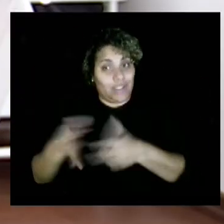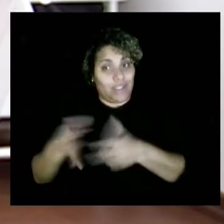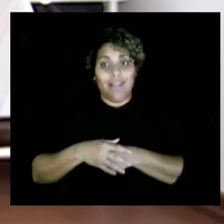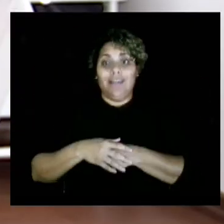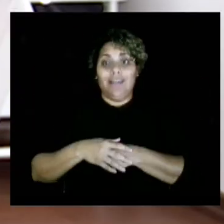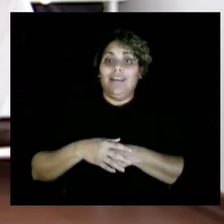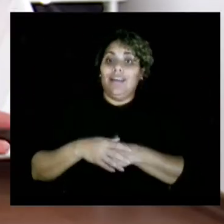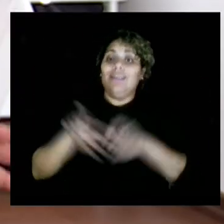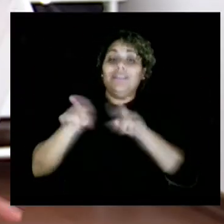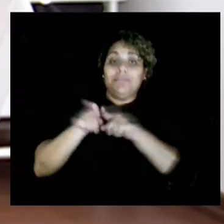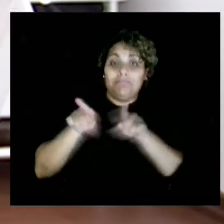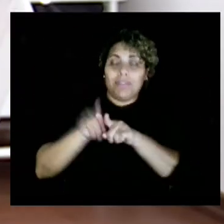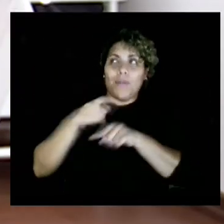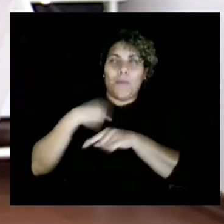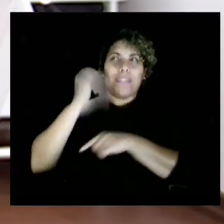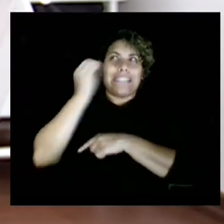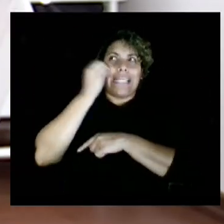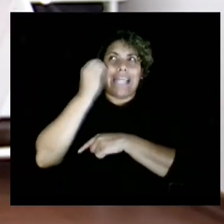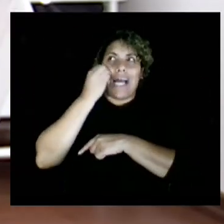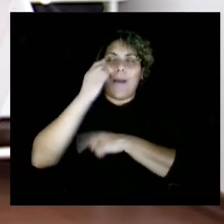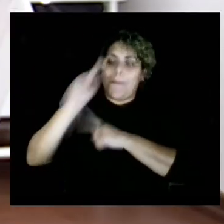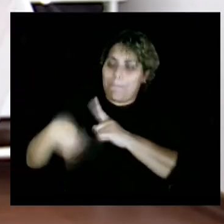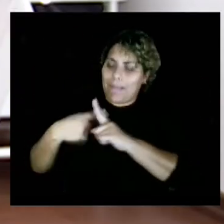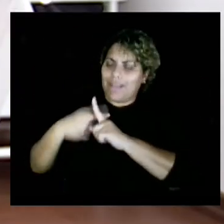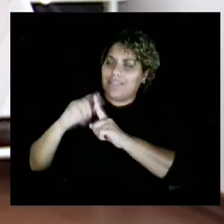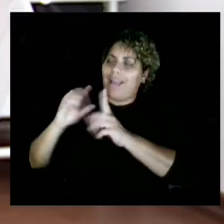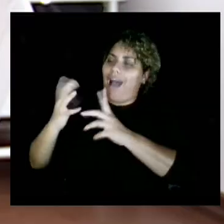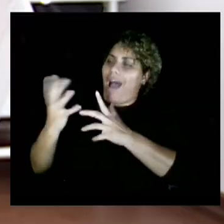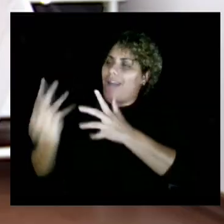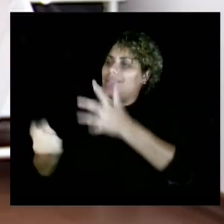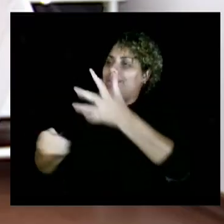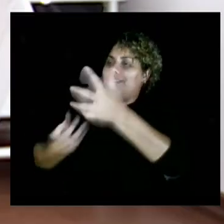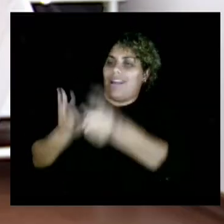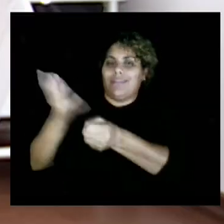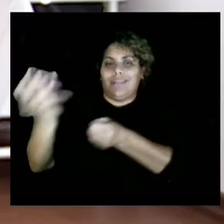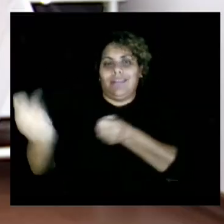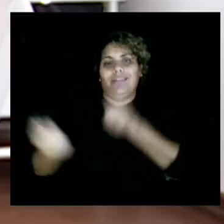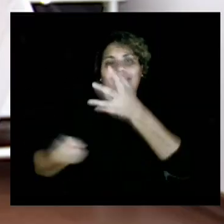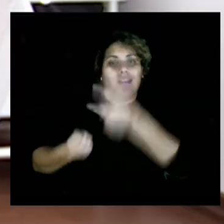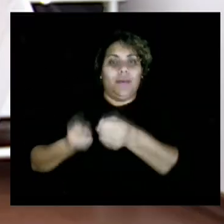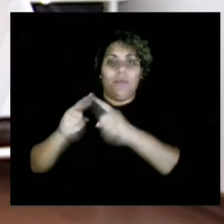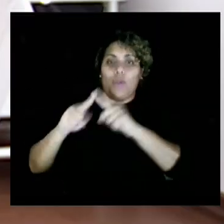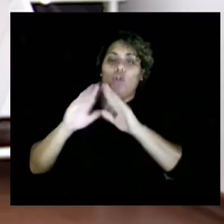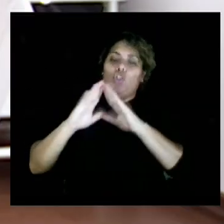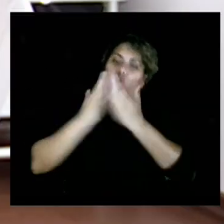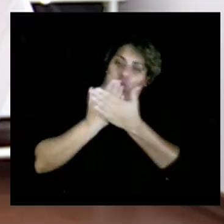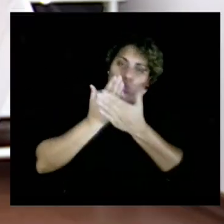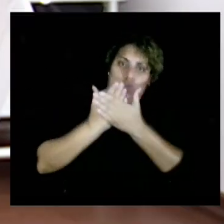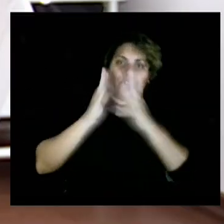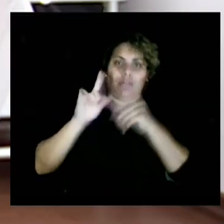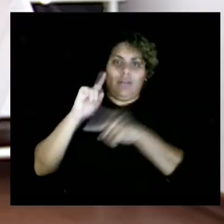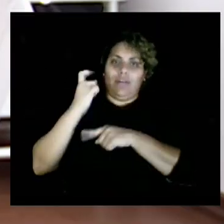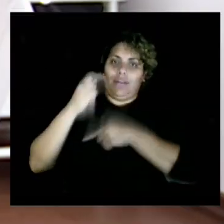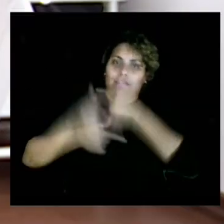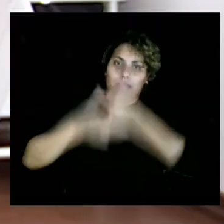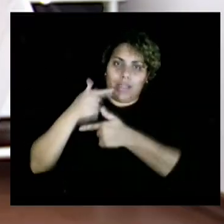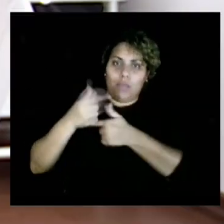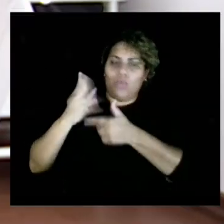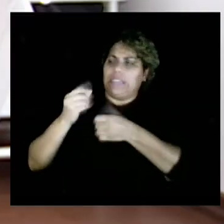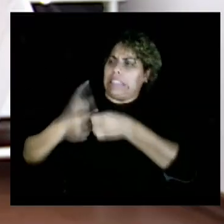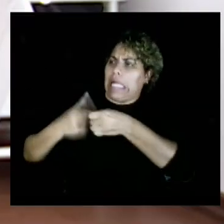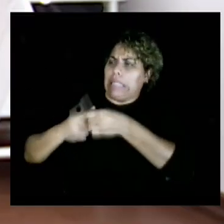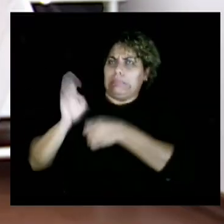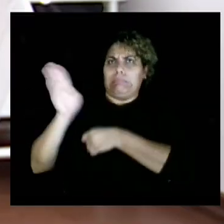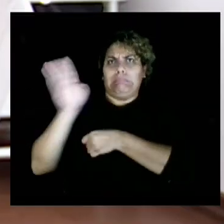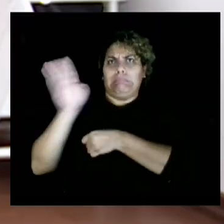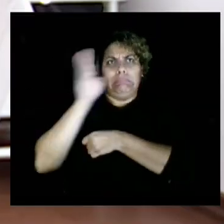tentar abranger mais, por isso que eu estou estudando mais, mas eu já trabalhei bastante cidades, São